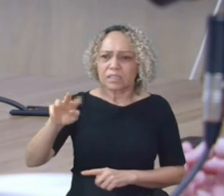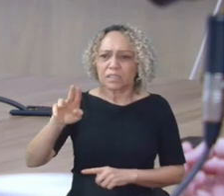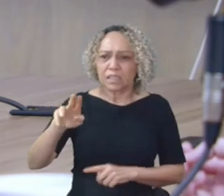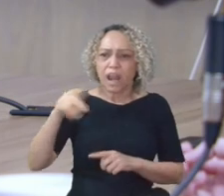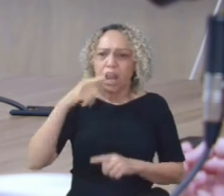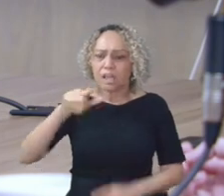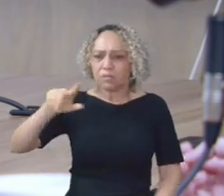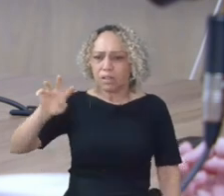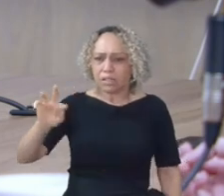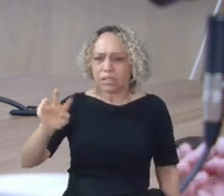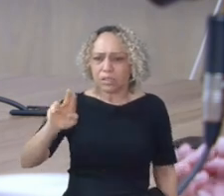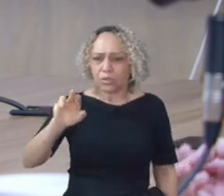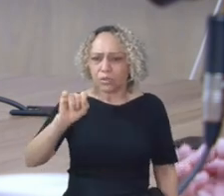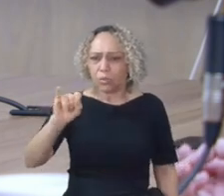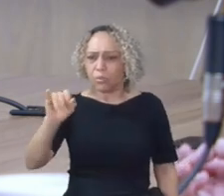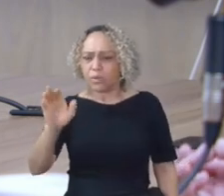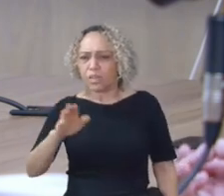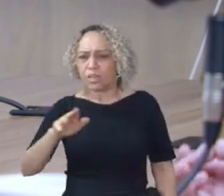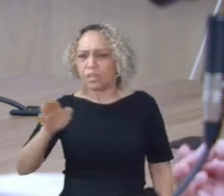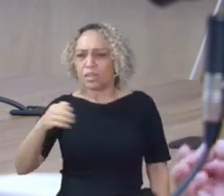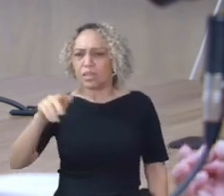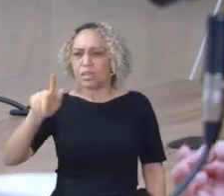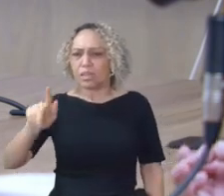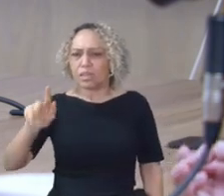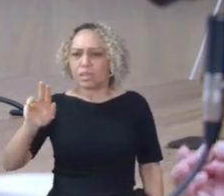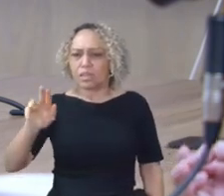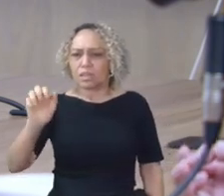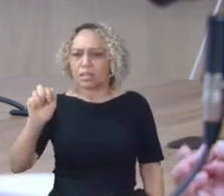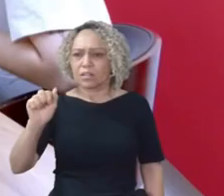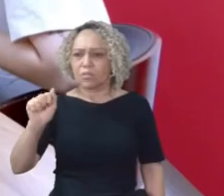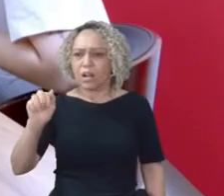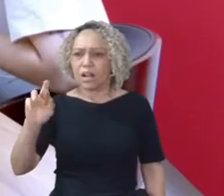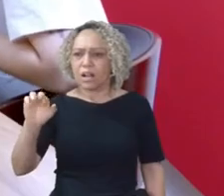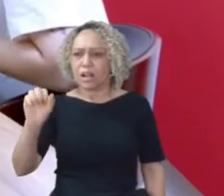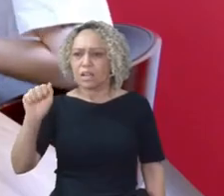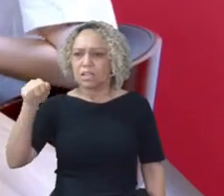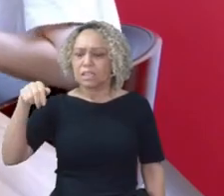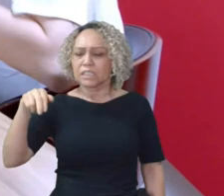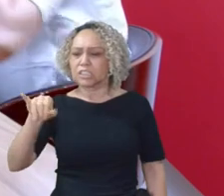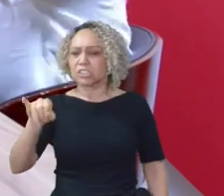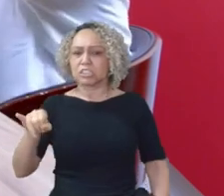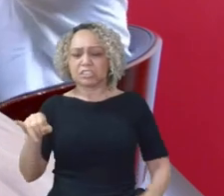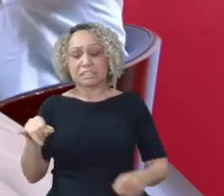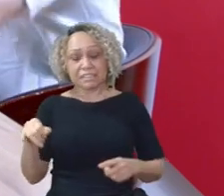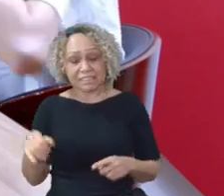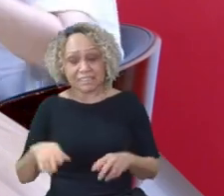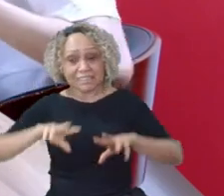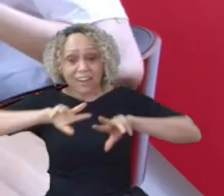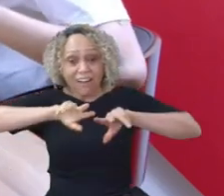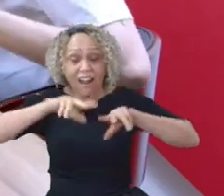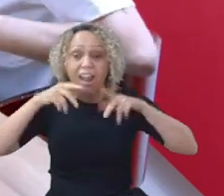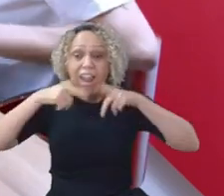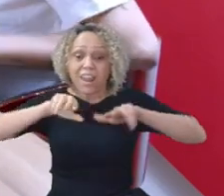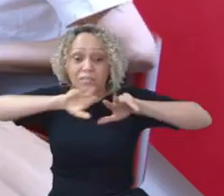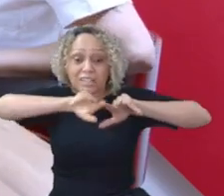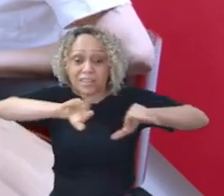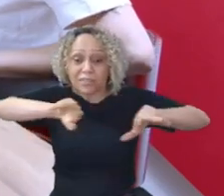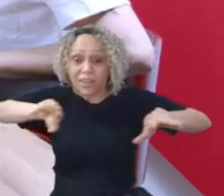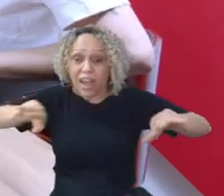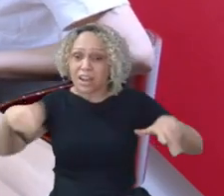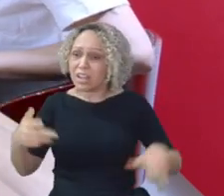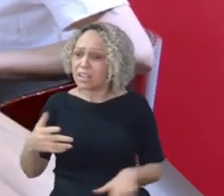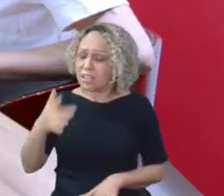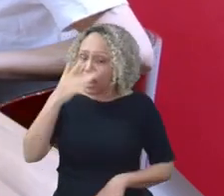não têm a menor noção que existe também esse tipo de coisa. Eu não tinha a menor noção. Tu tinha noção, não, Carol? Também não. E